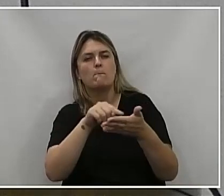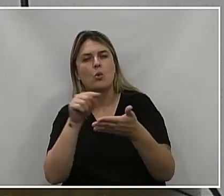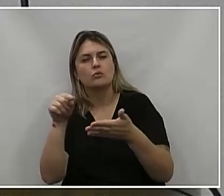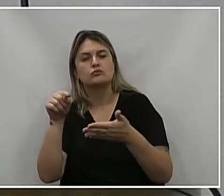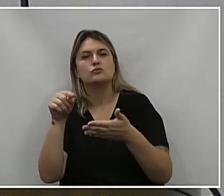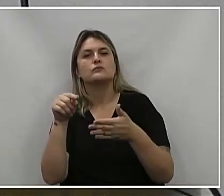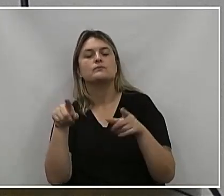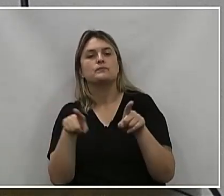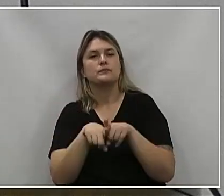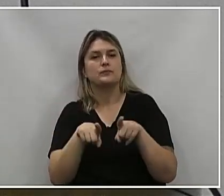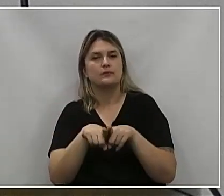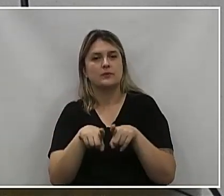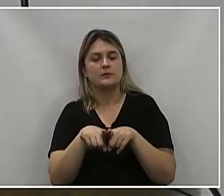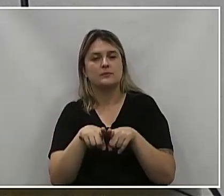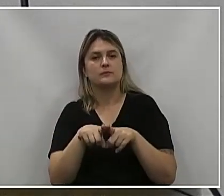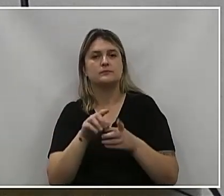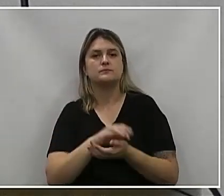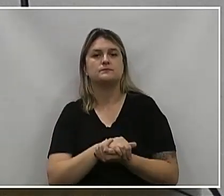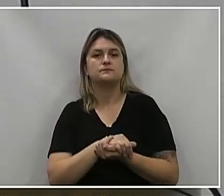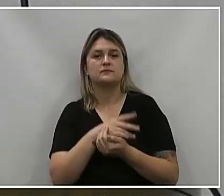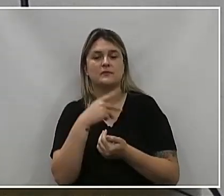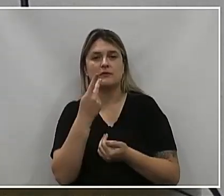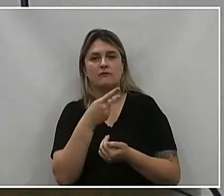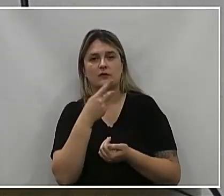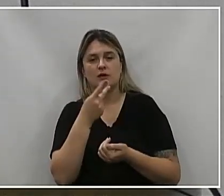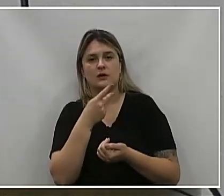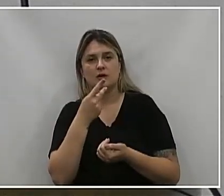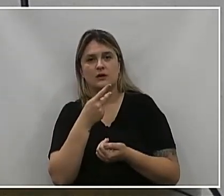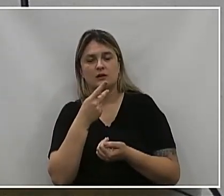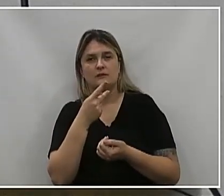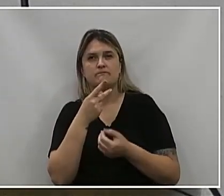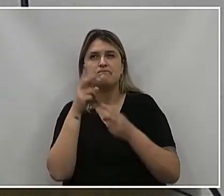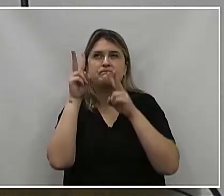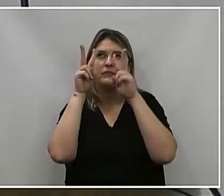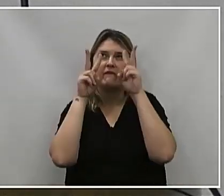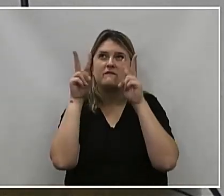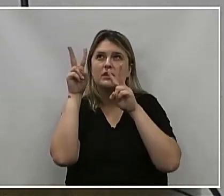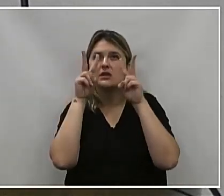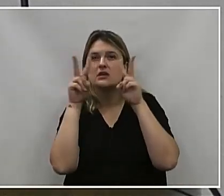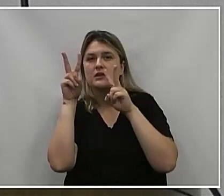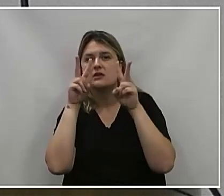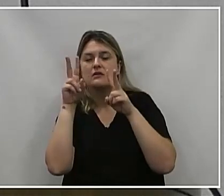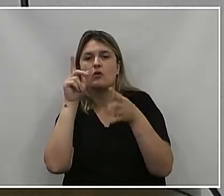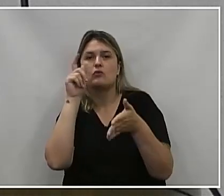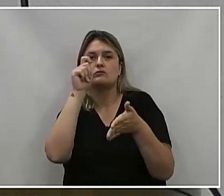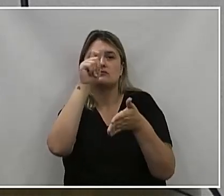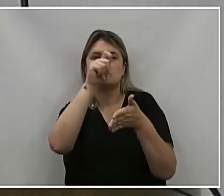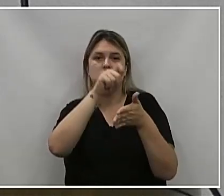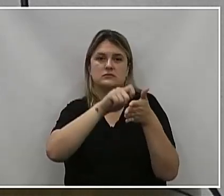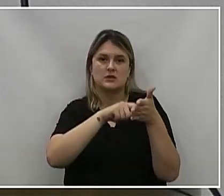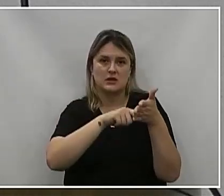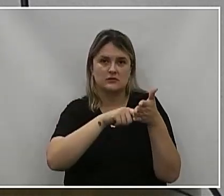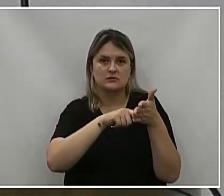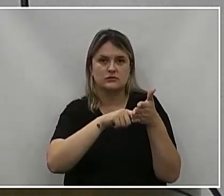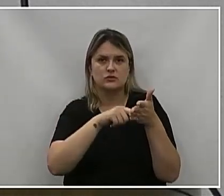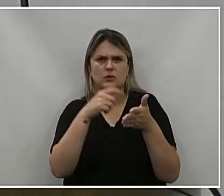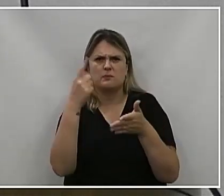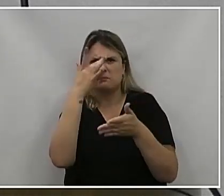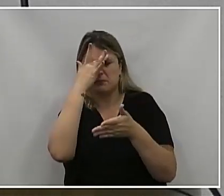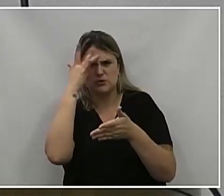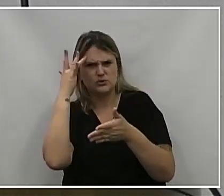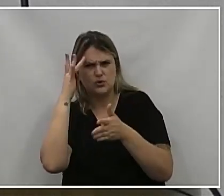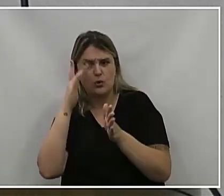discutidos também traz a questão da verificação de uma contratação de um verificador